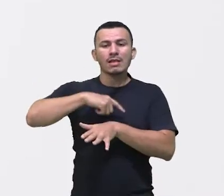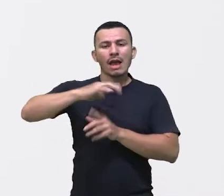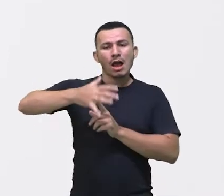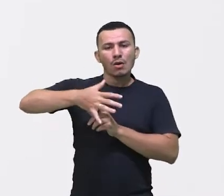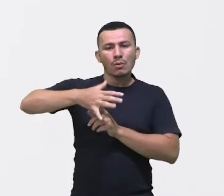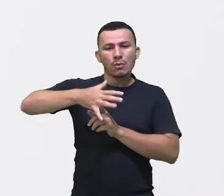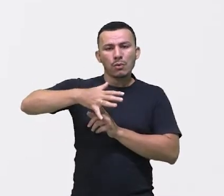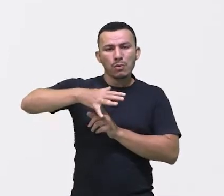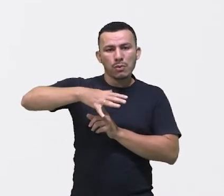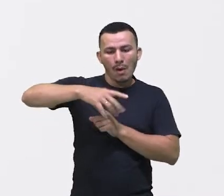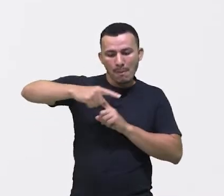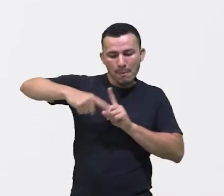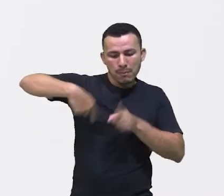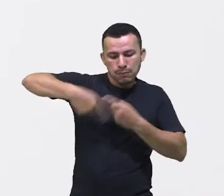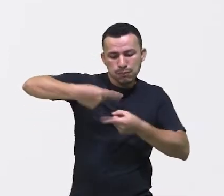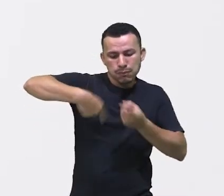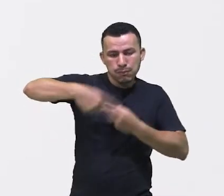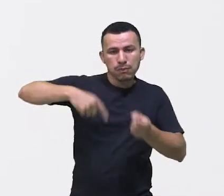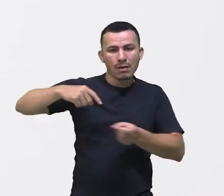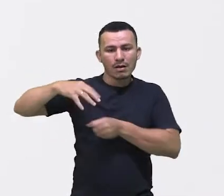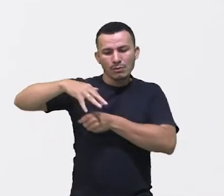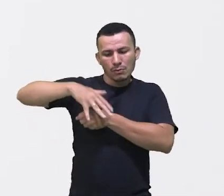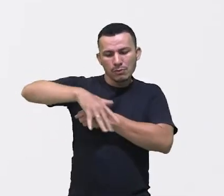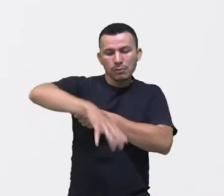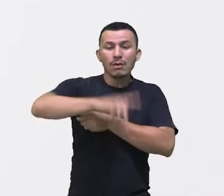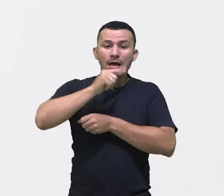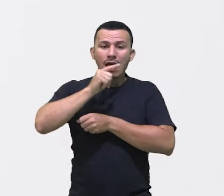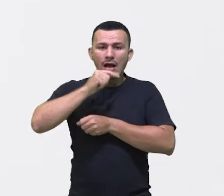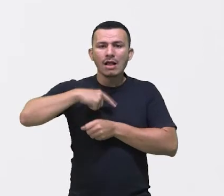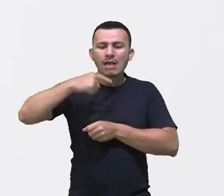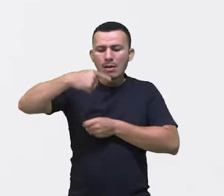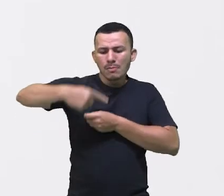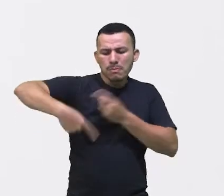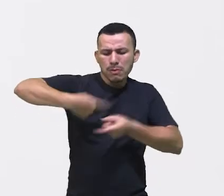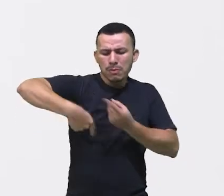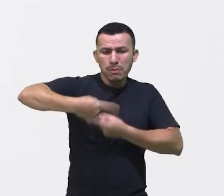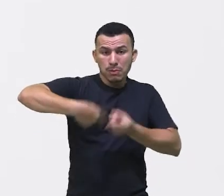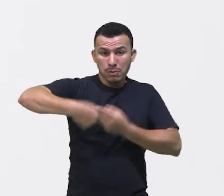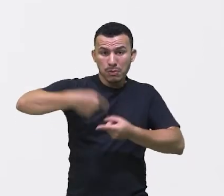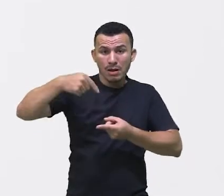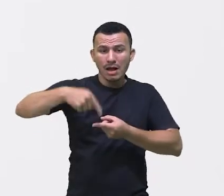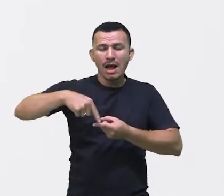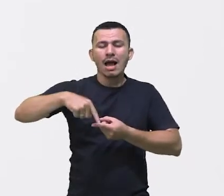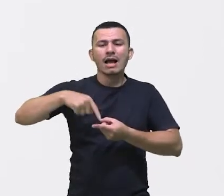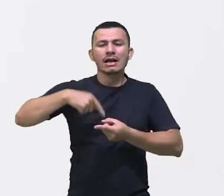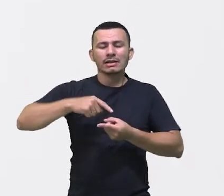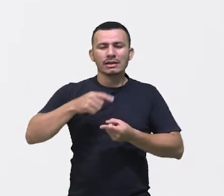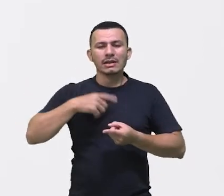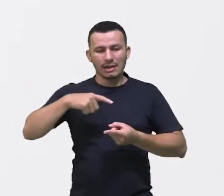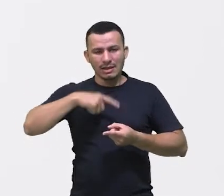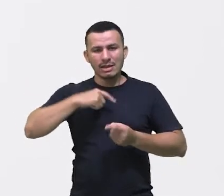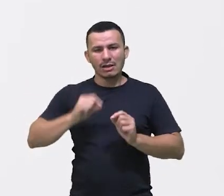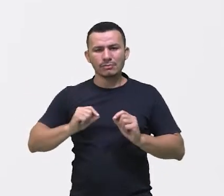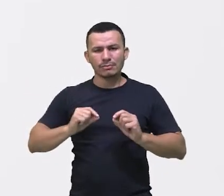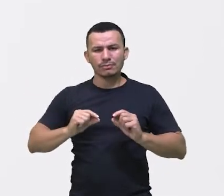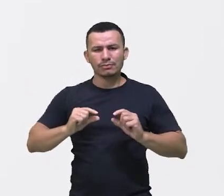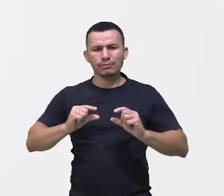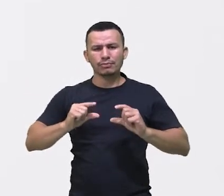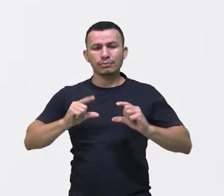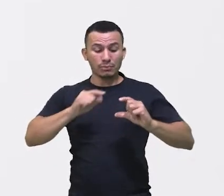faz uma turbina girar, e quando ela gira, ela vai recarregando uma